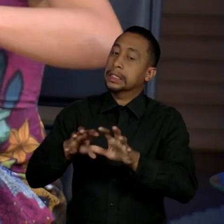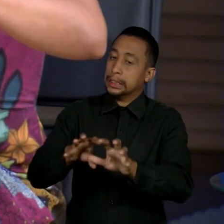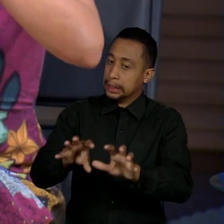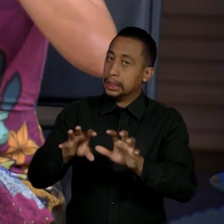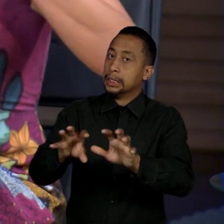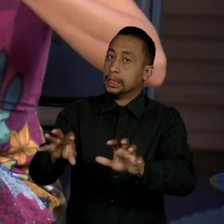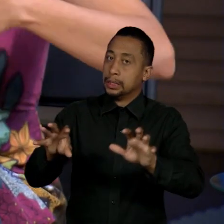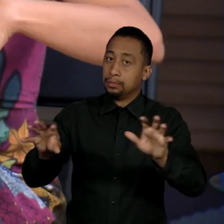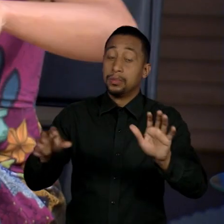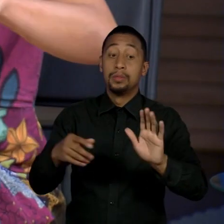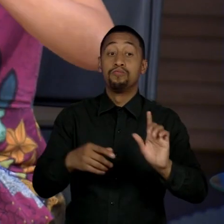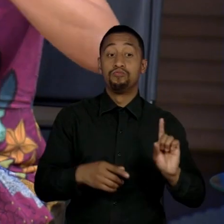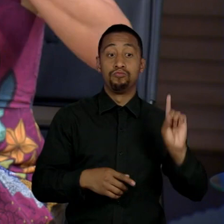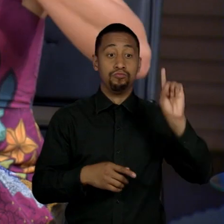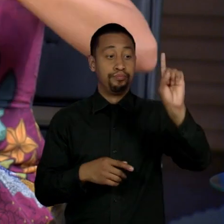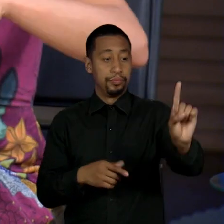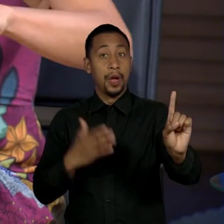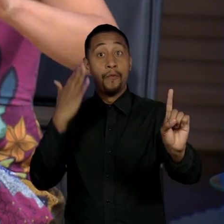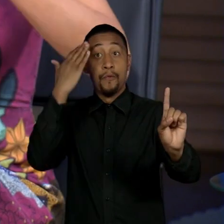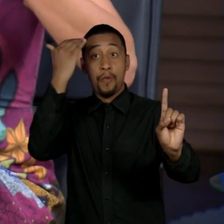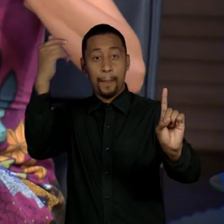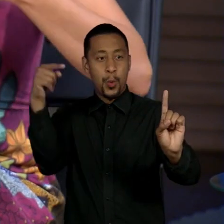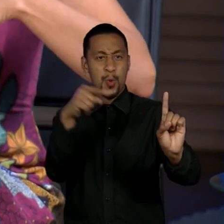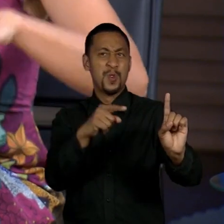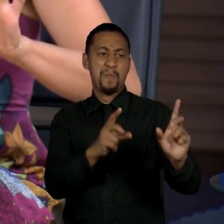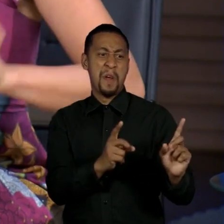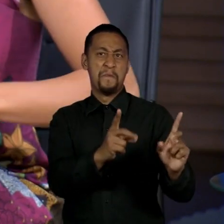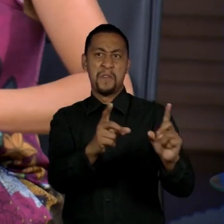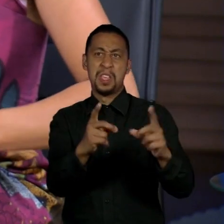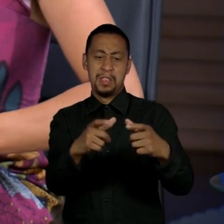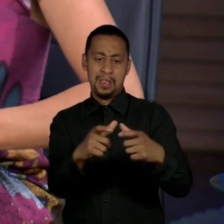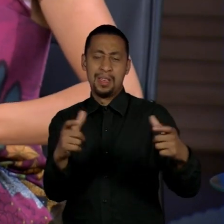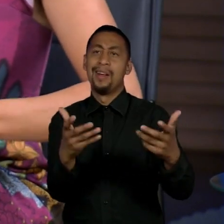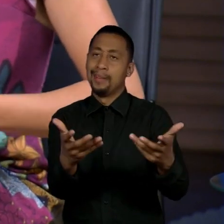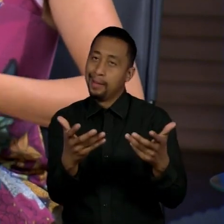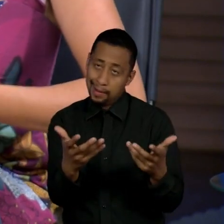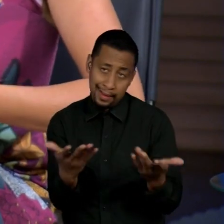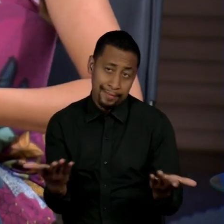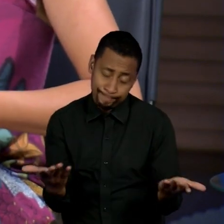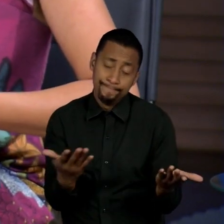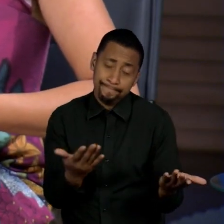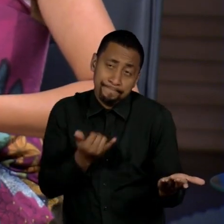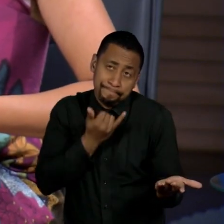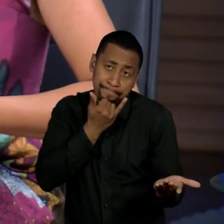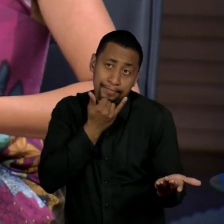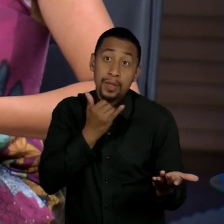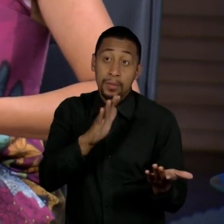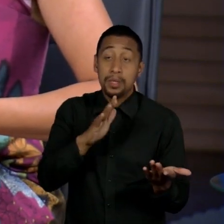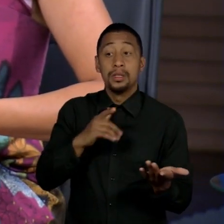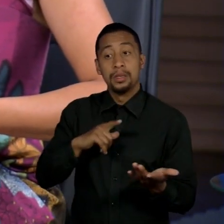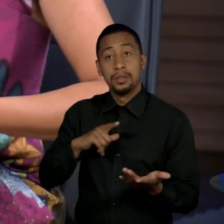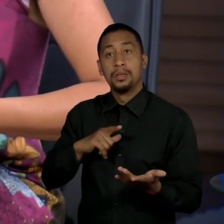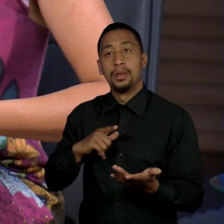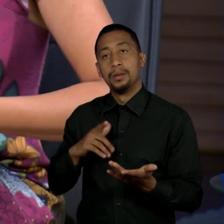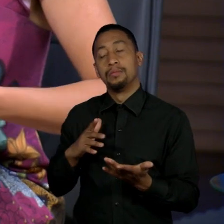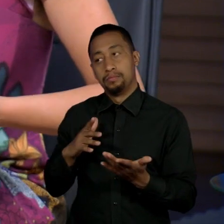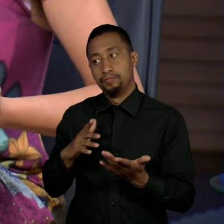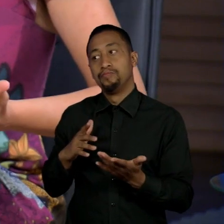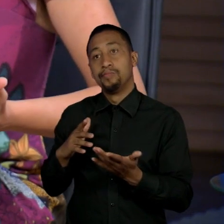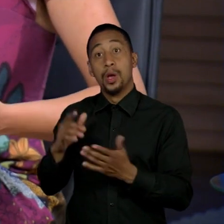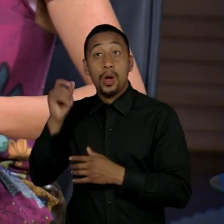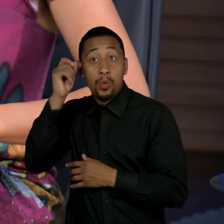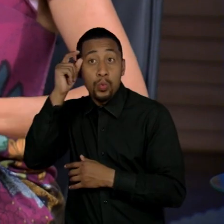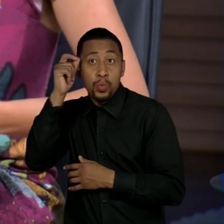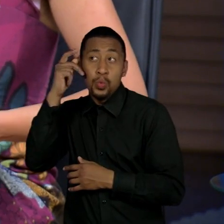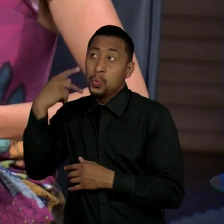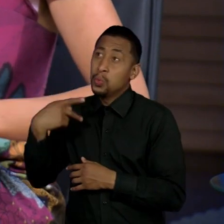fazendo a música, né, ter os seus caminhos, né, mercadológicos, vamos chamar assim, mas também existe uma contracultura, né, de contramão muito